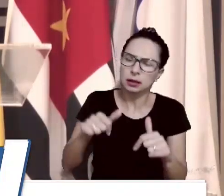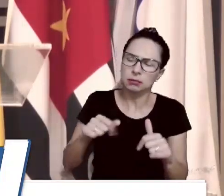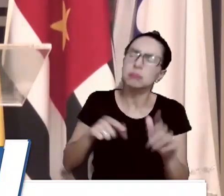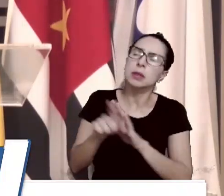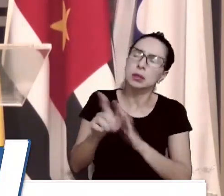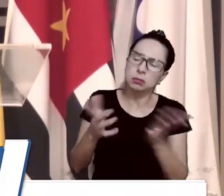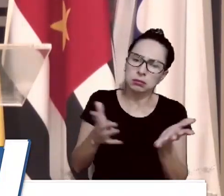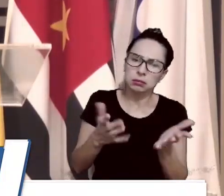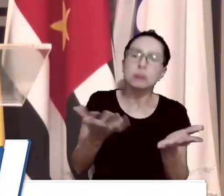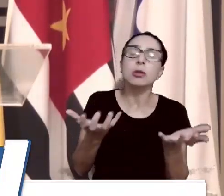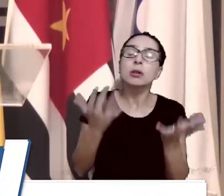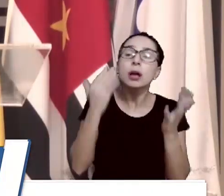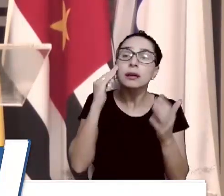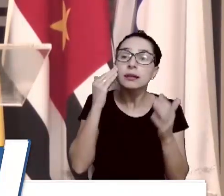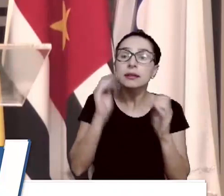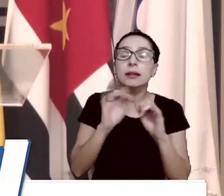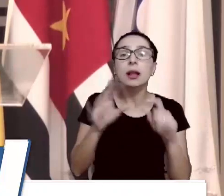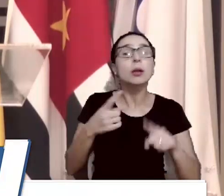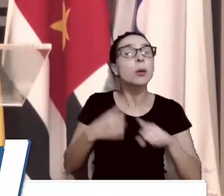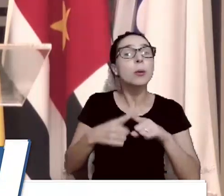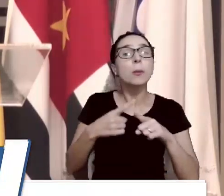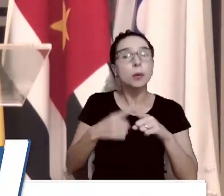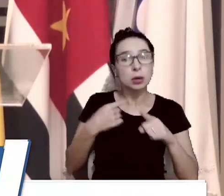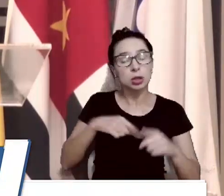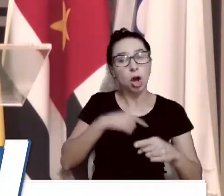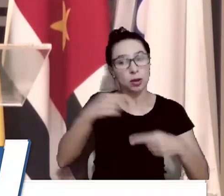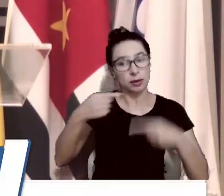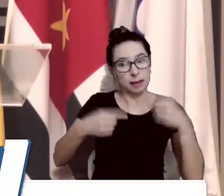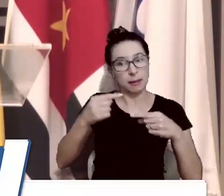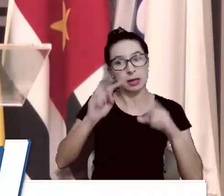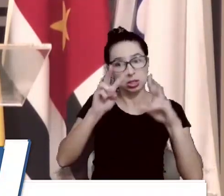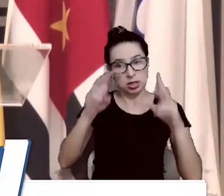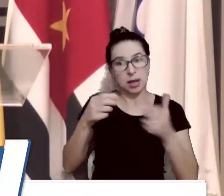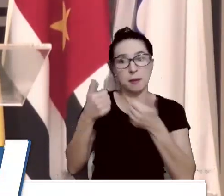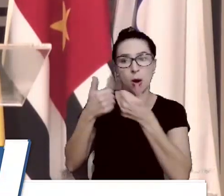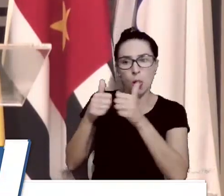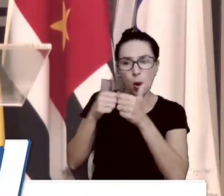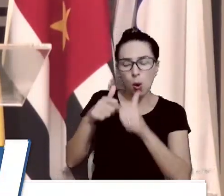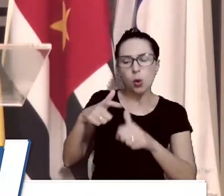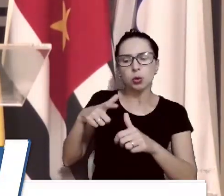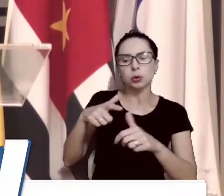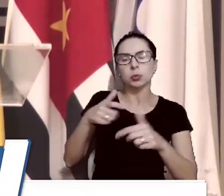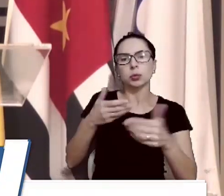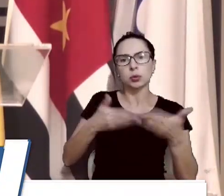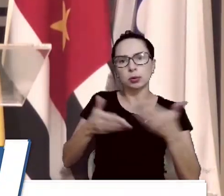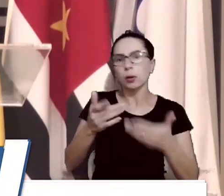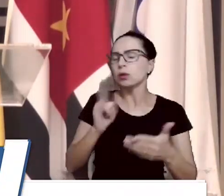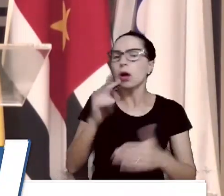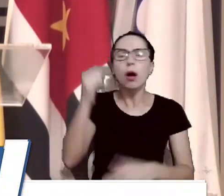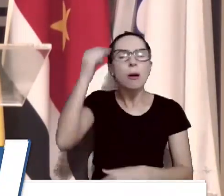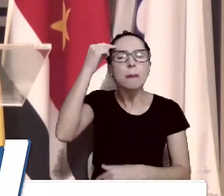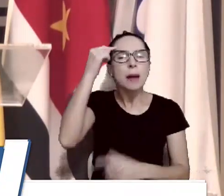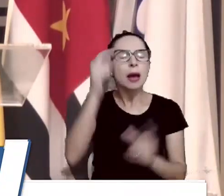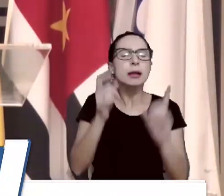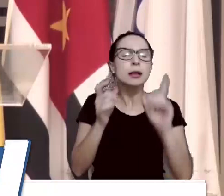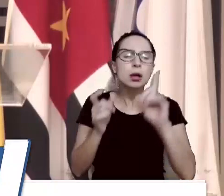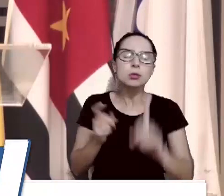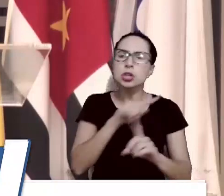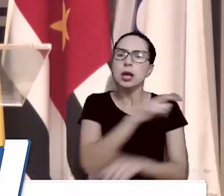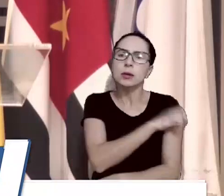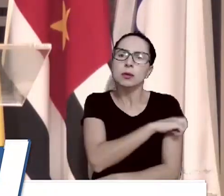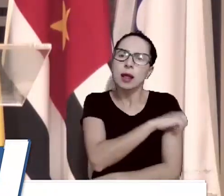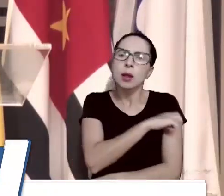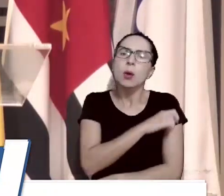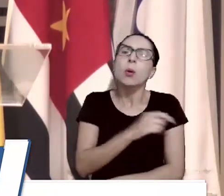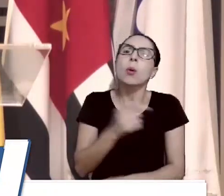essa questão. Por que quando a gente discute o transporte público da nossa cidade, a gente não está pensando no direito dos estudantes, que em diversas